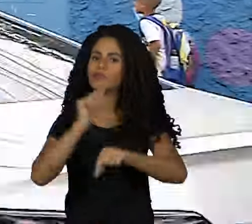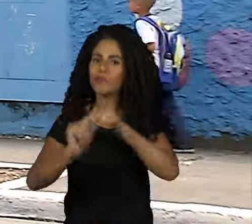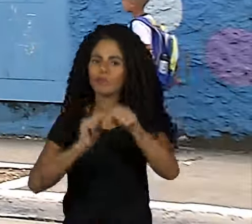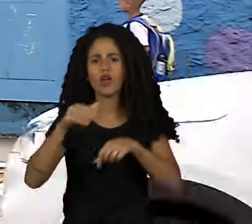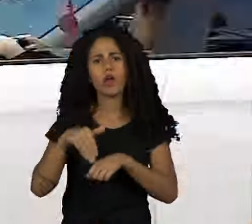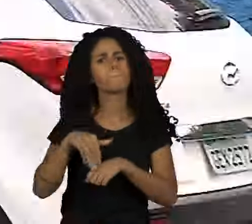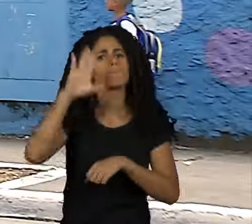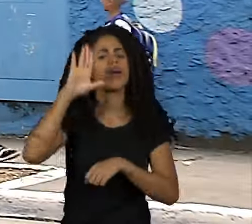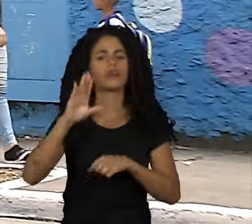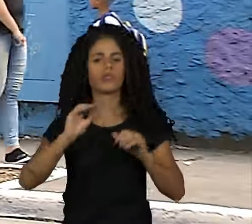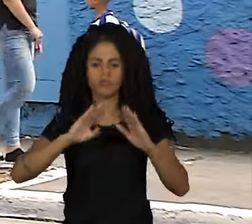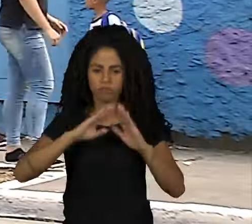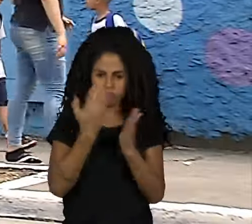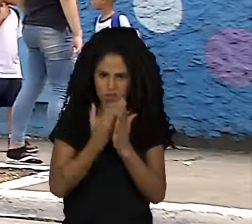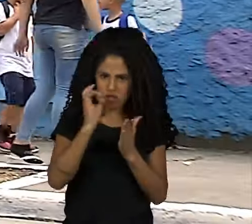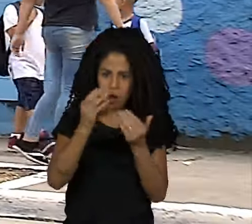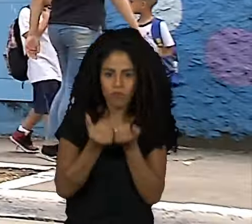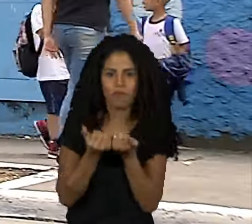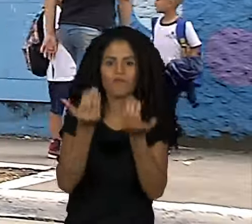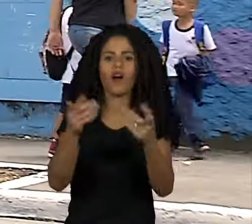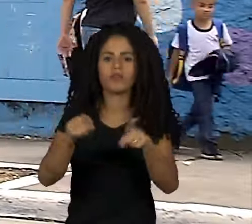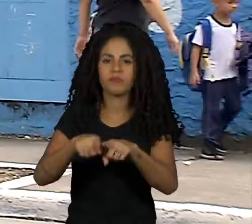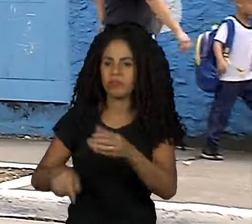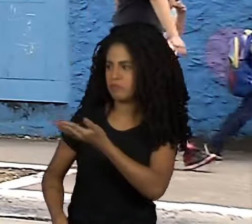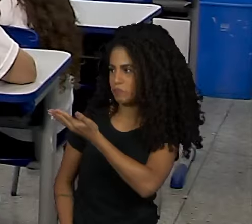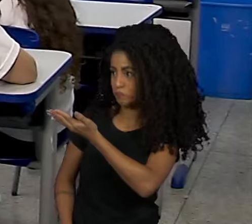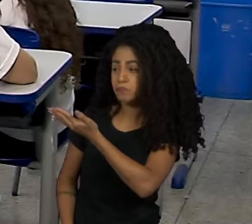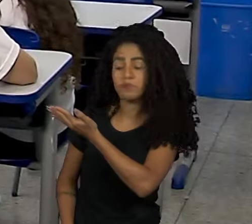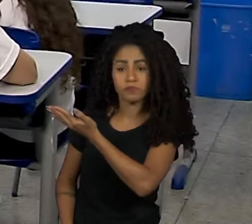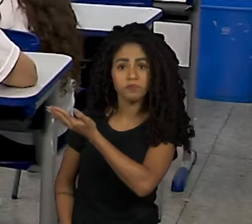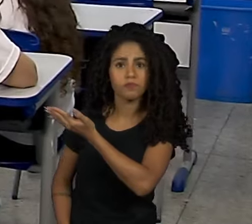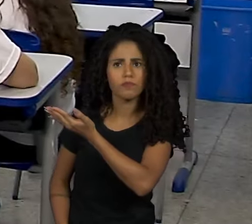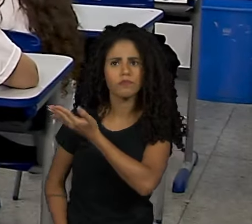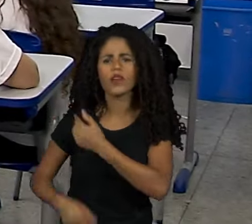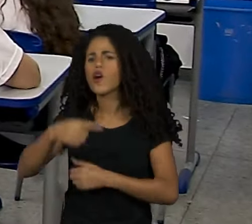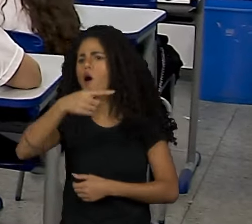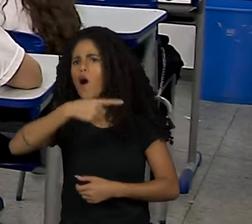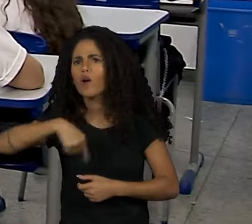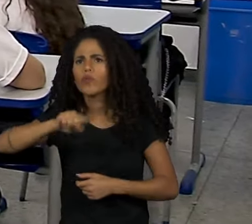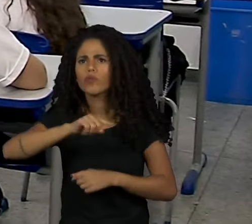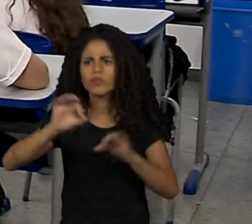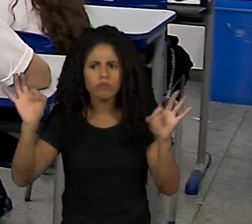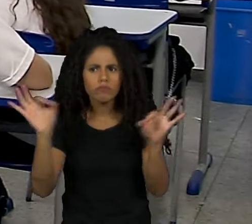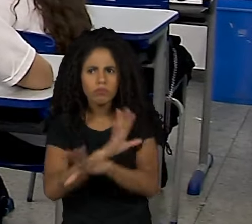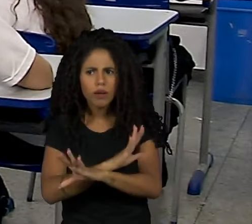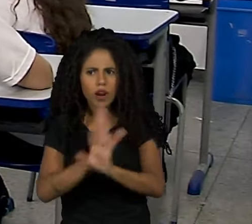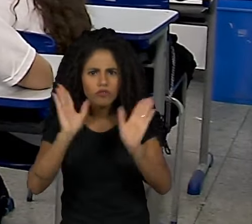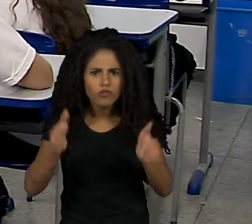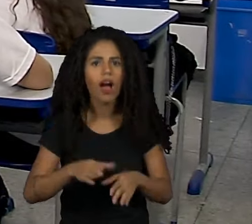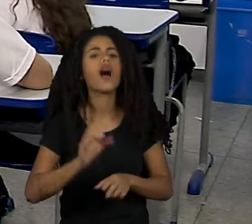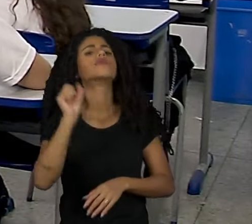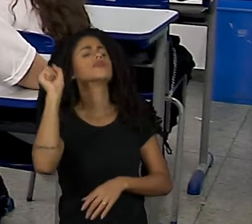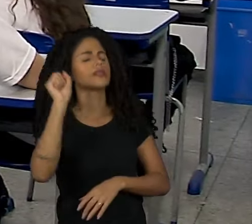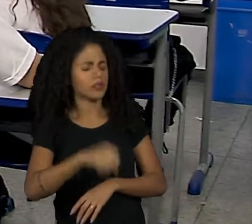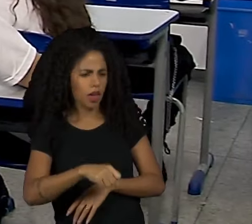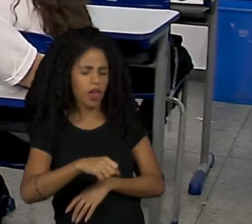muito além dos portões da MF Paulo Duarte. Todo mundo preparado hoje para a nossa brigada? Sim! Vamos combater